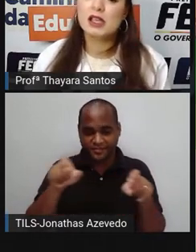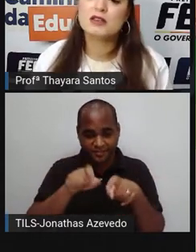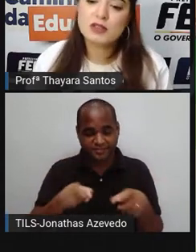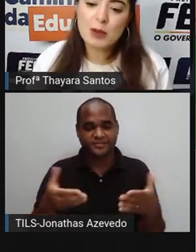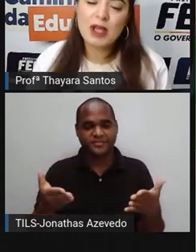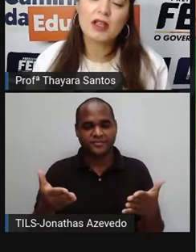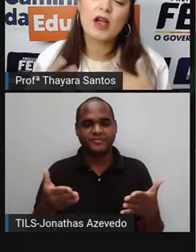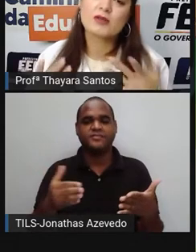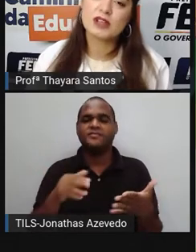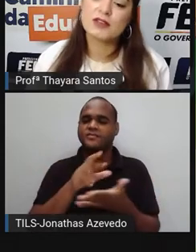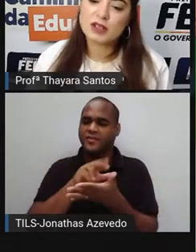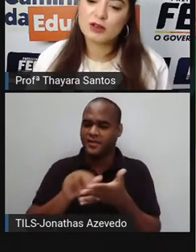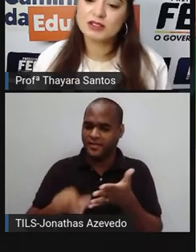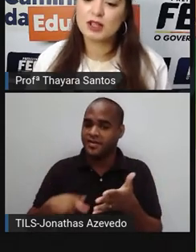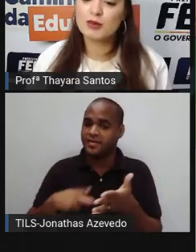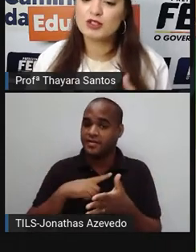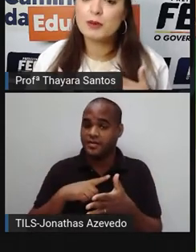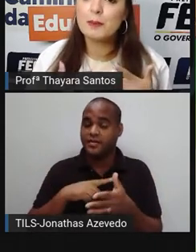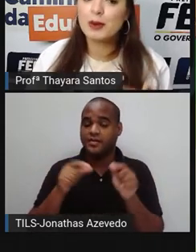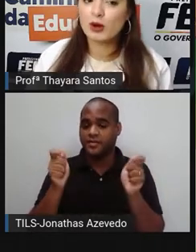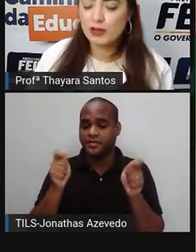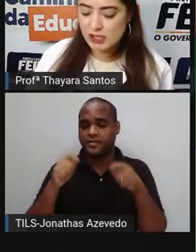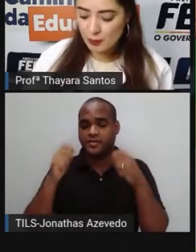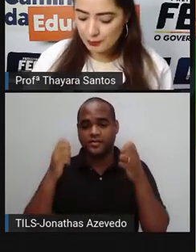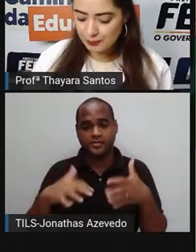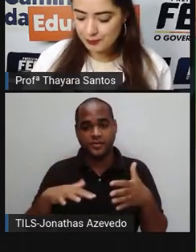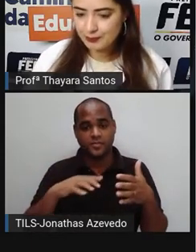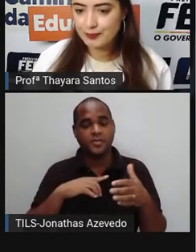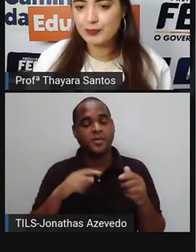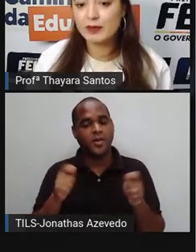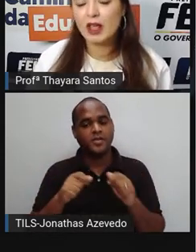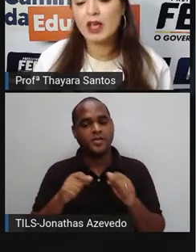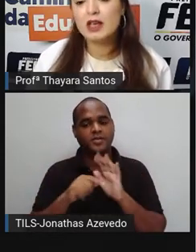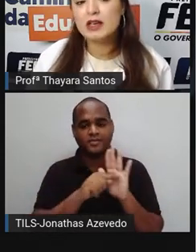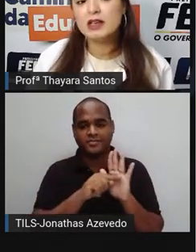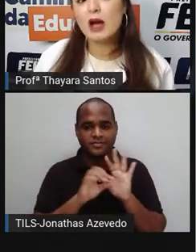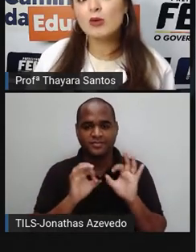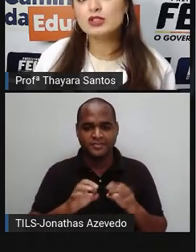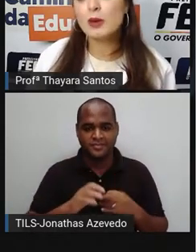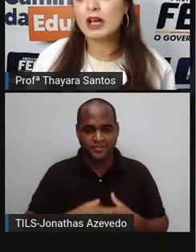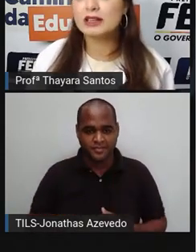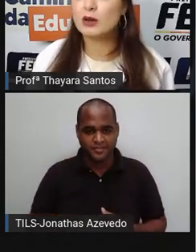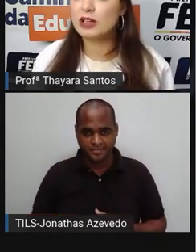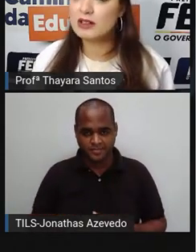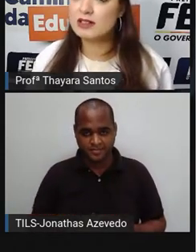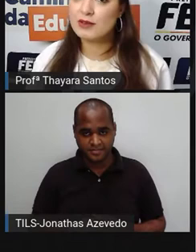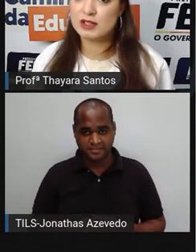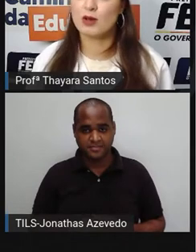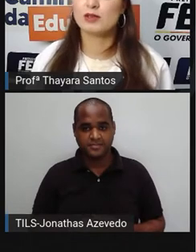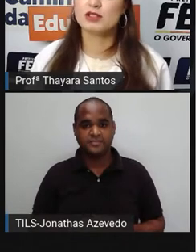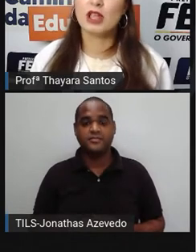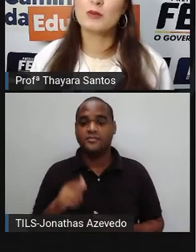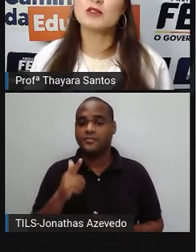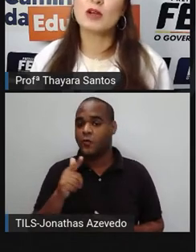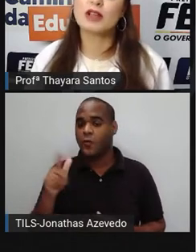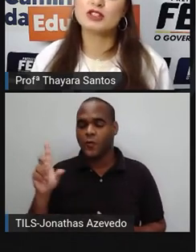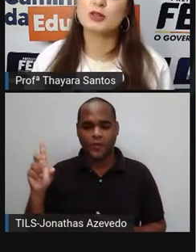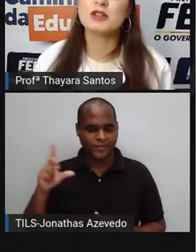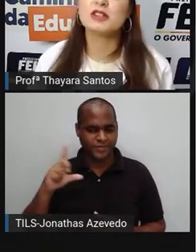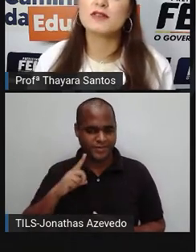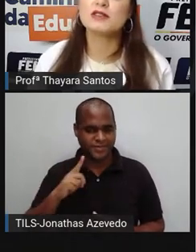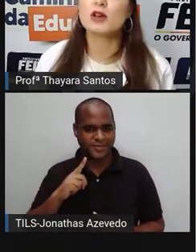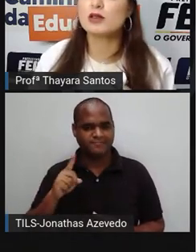vocês isso também há um serviço ecossistêmico de provisão Oi e a última categoria de serviços ecossistêmicos